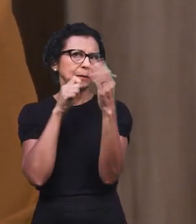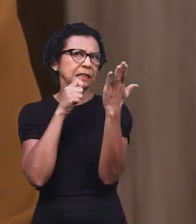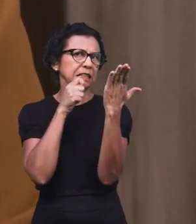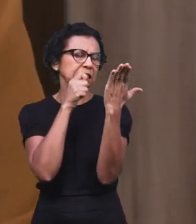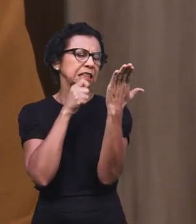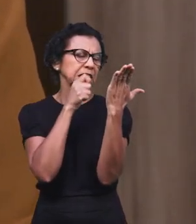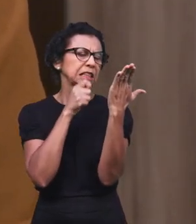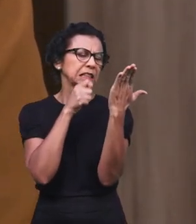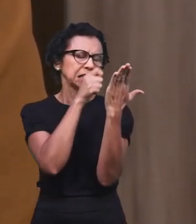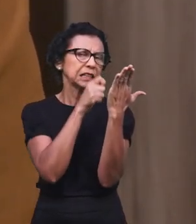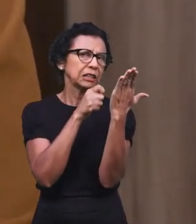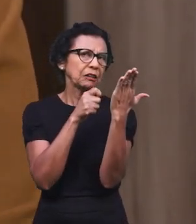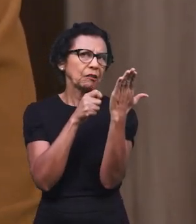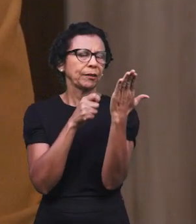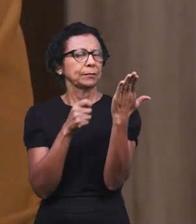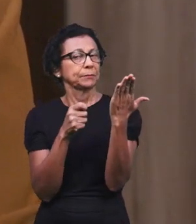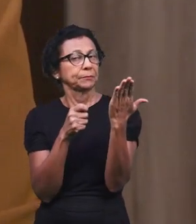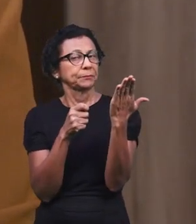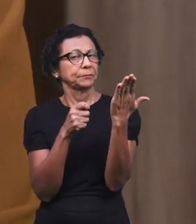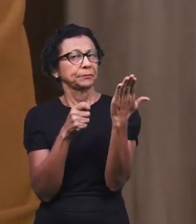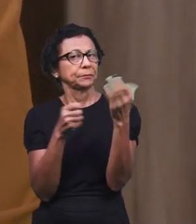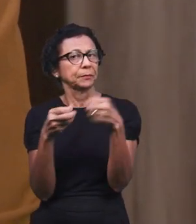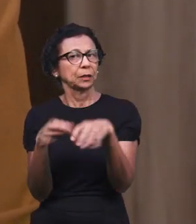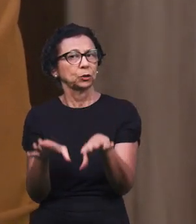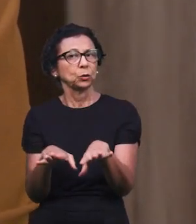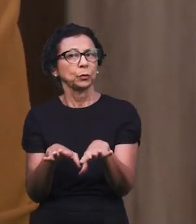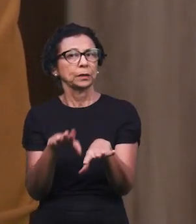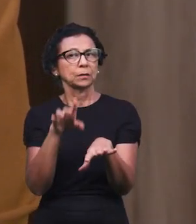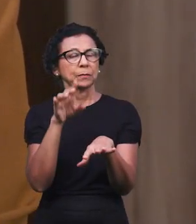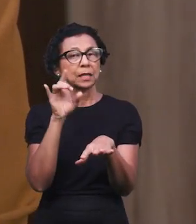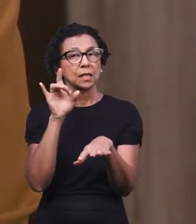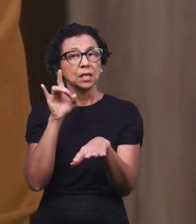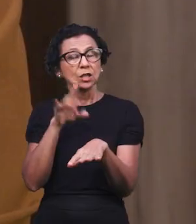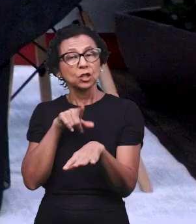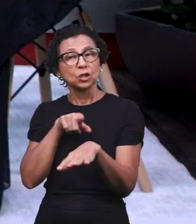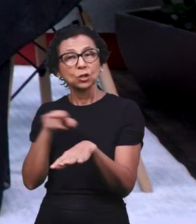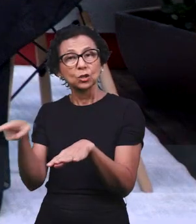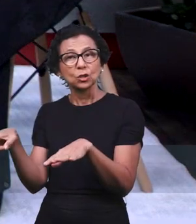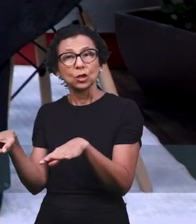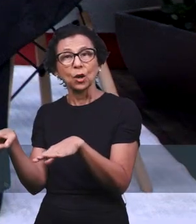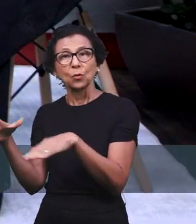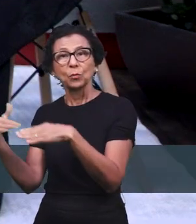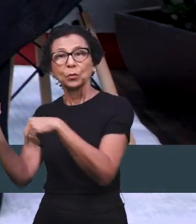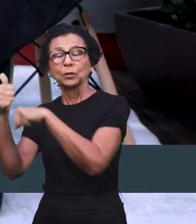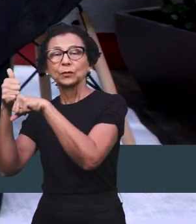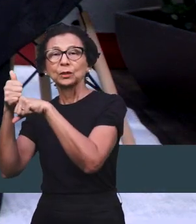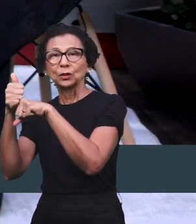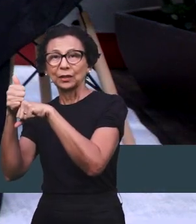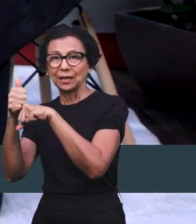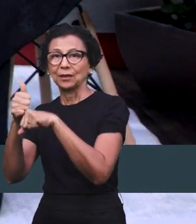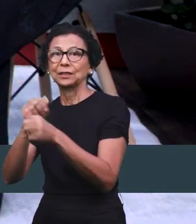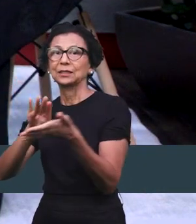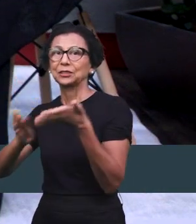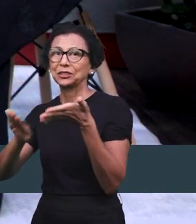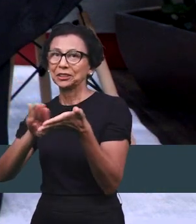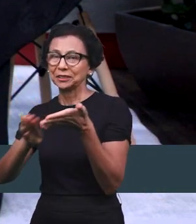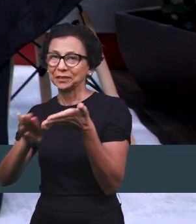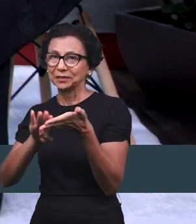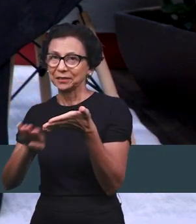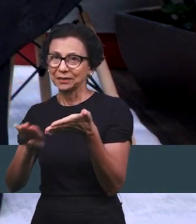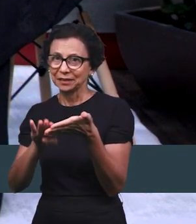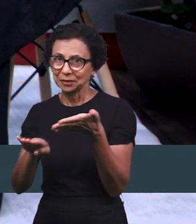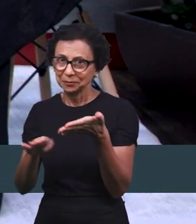tirar, isso vai acarretar em muitas doenças bucais. E para piorar, temos pacientes que compram